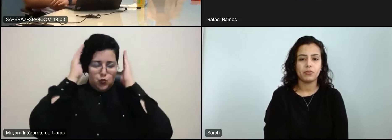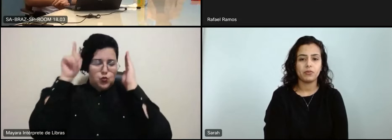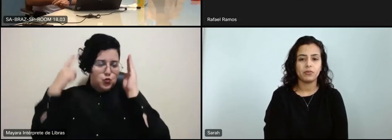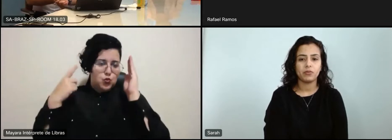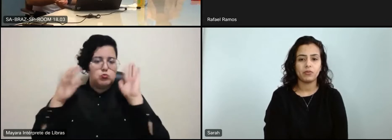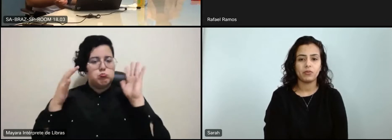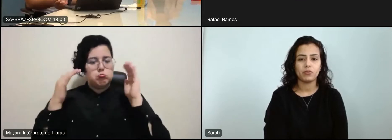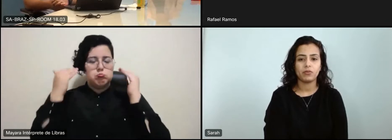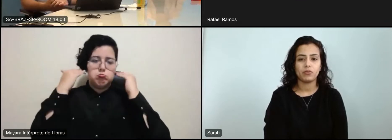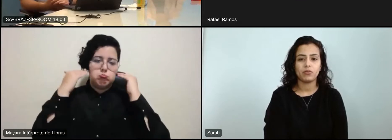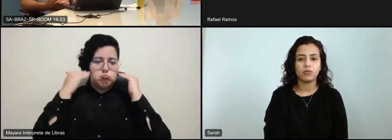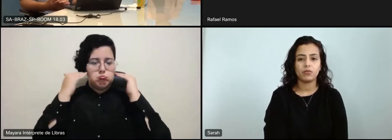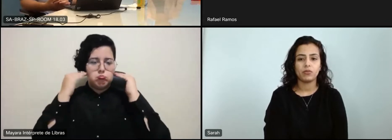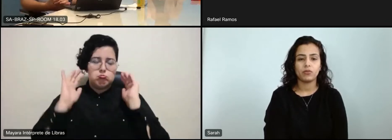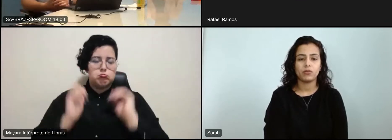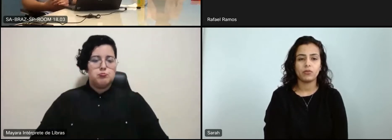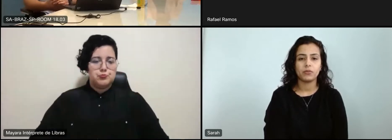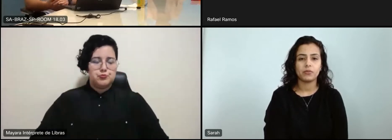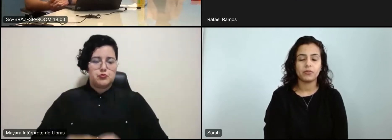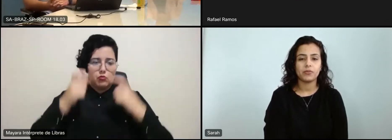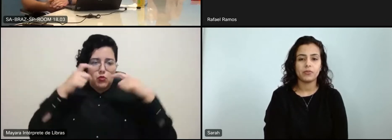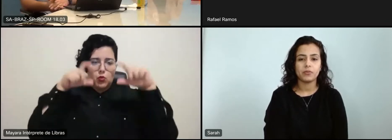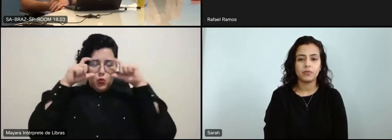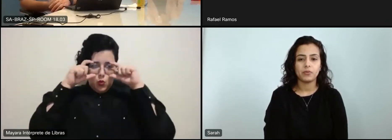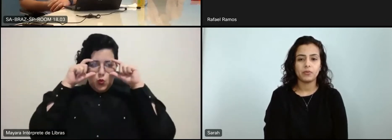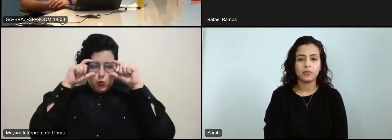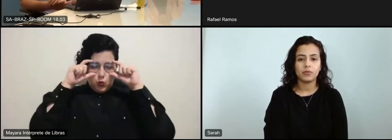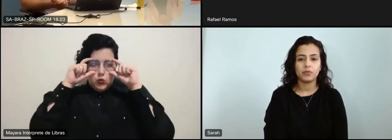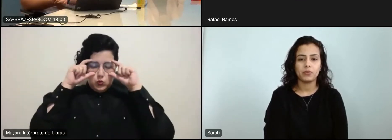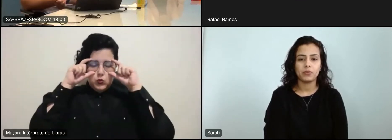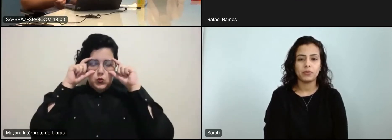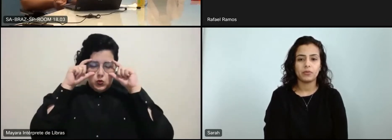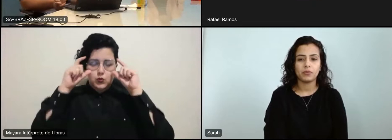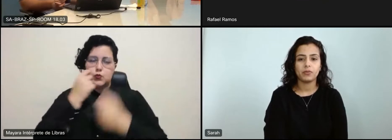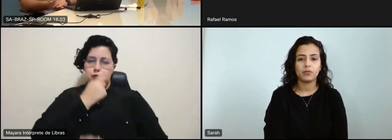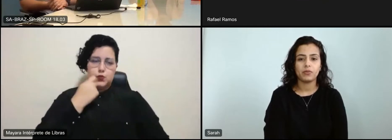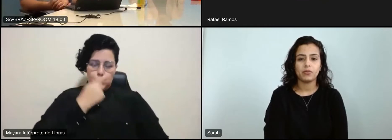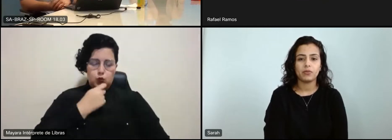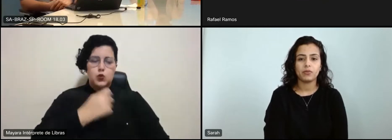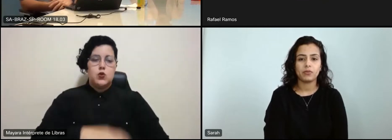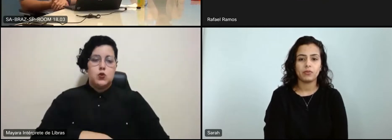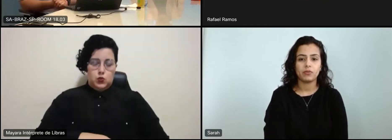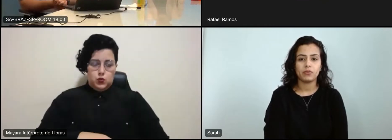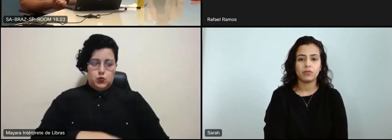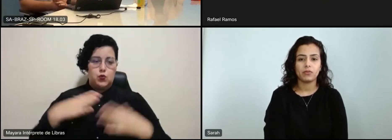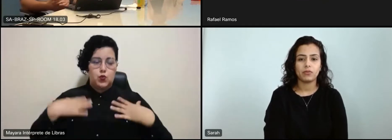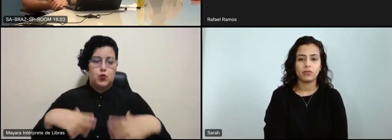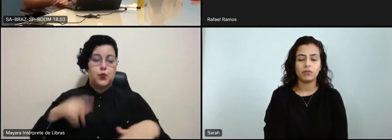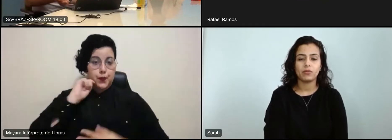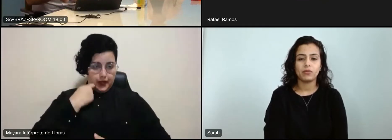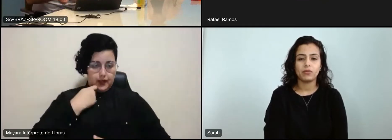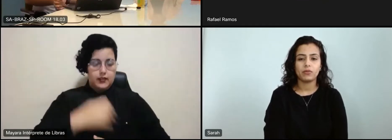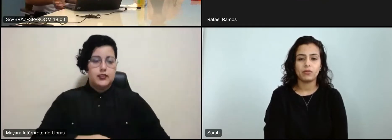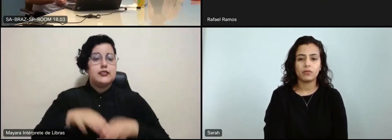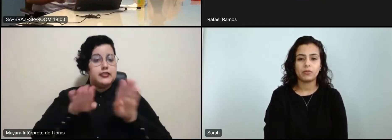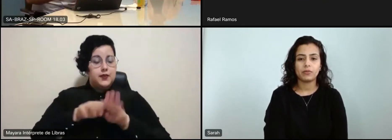ou menos na altura da orelha, um óculos de grau e um batom vermelho, e está trajada com roupas pretas. E também